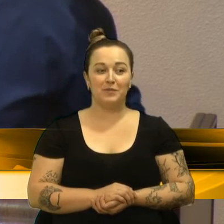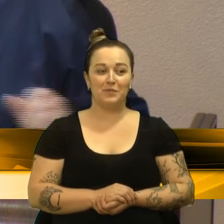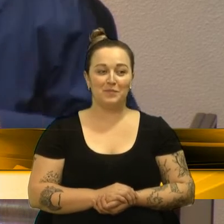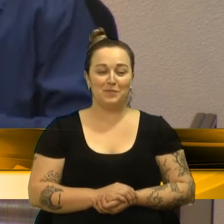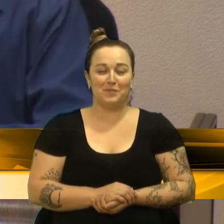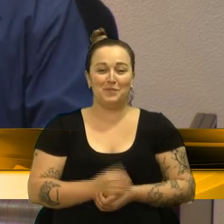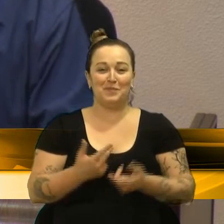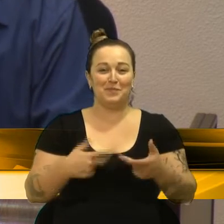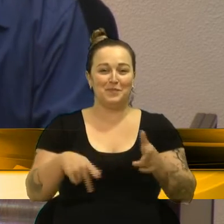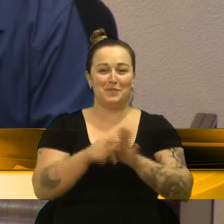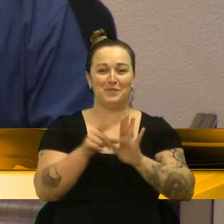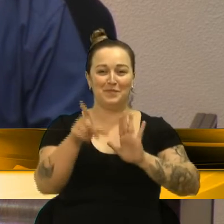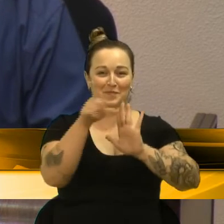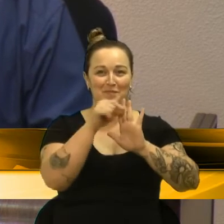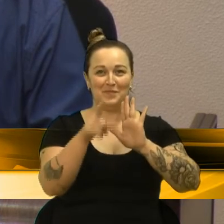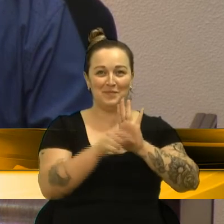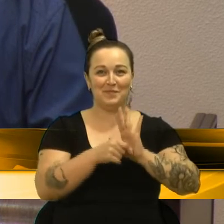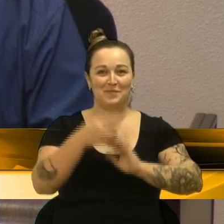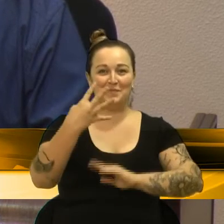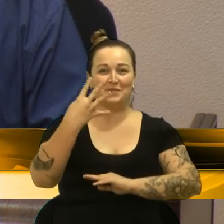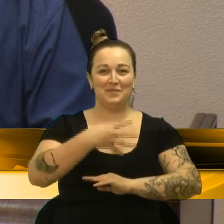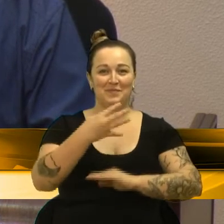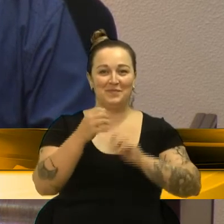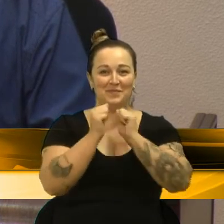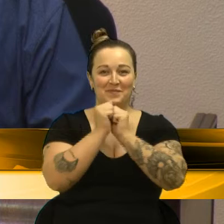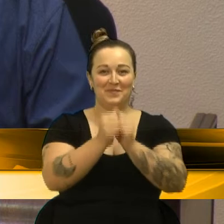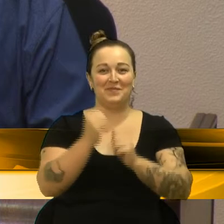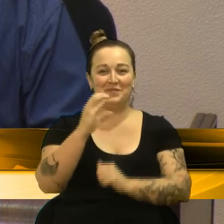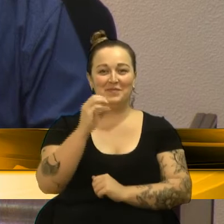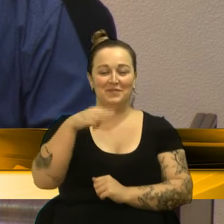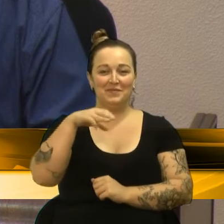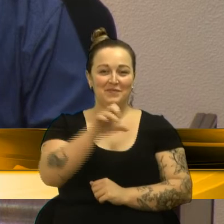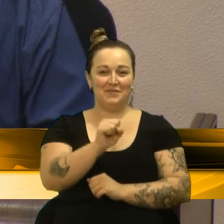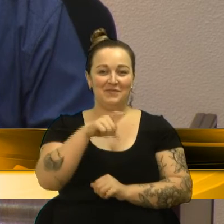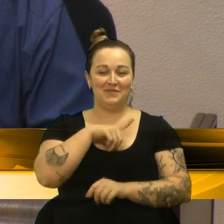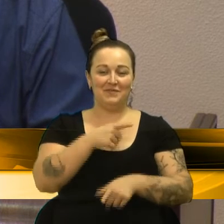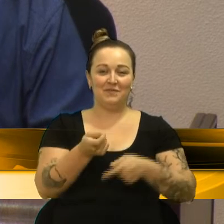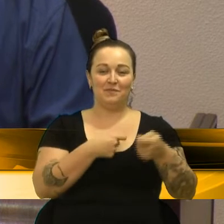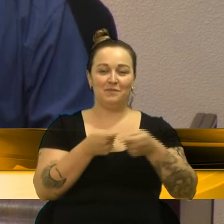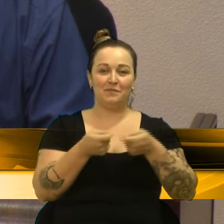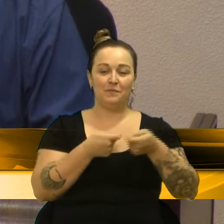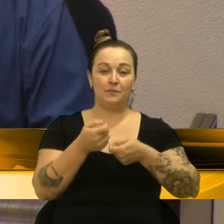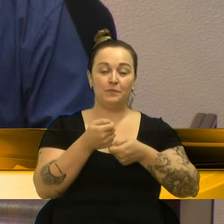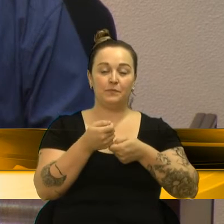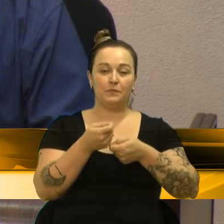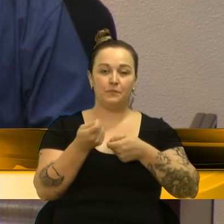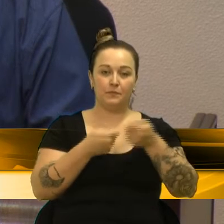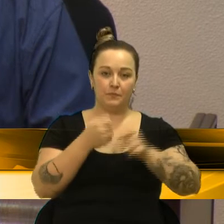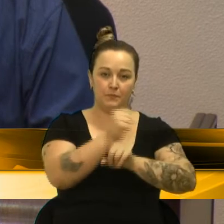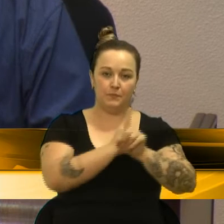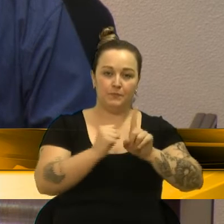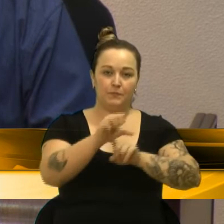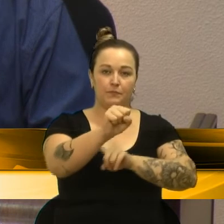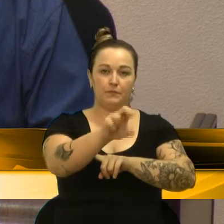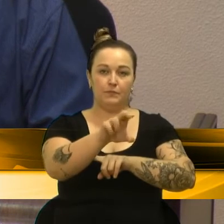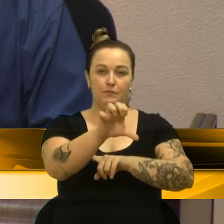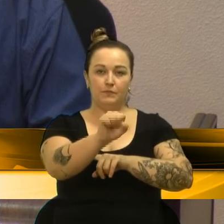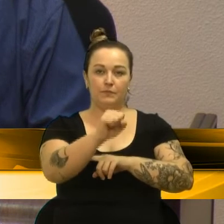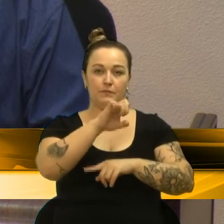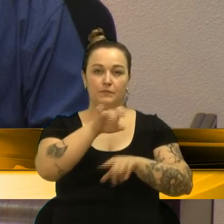Artigo 4º. O Conselho Municipal de Saúde, CMS, instância colegiada municipal de controle social do SUS, terá funções deliberativas, consultivas